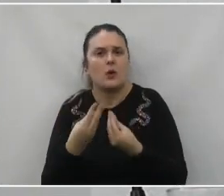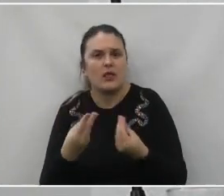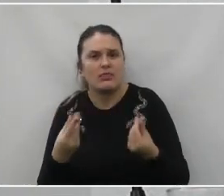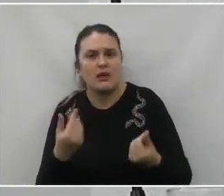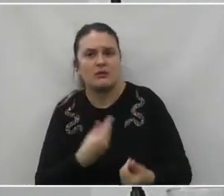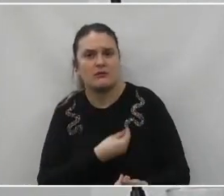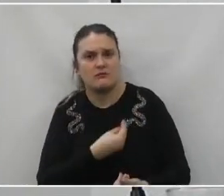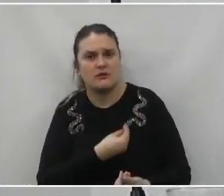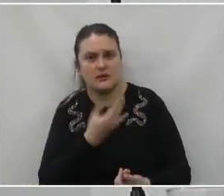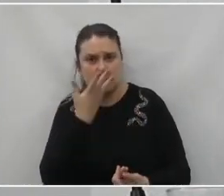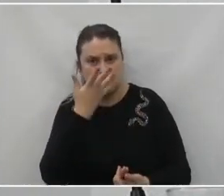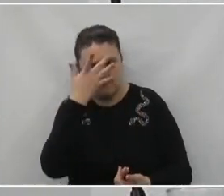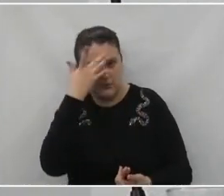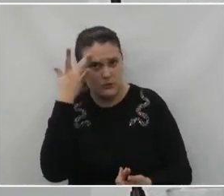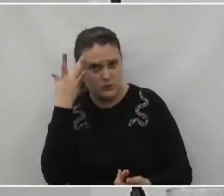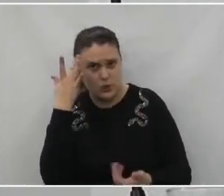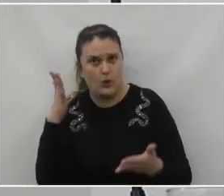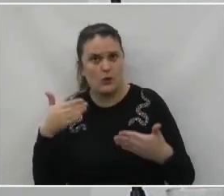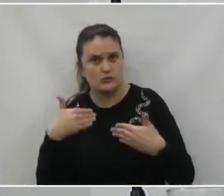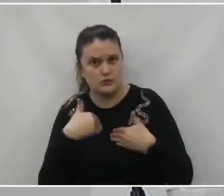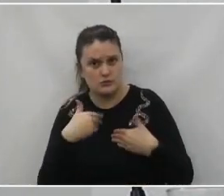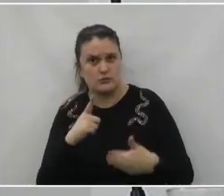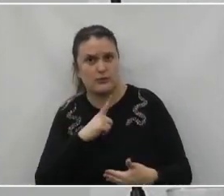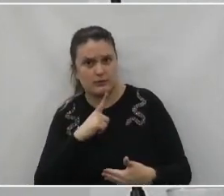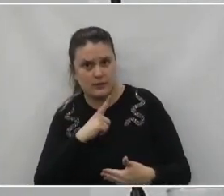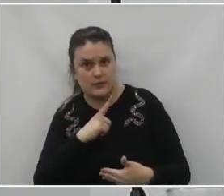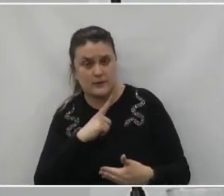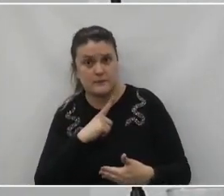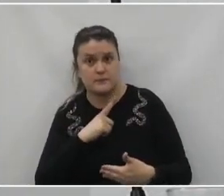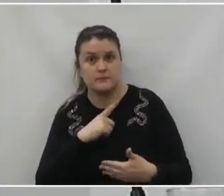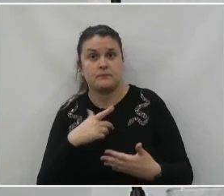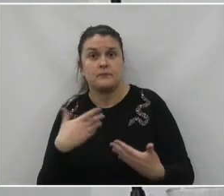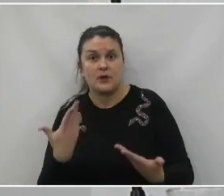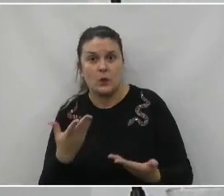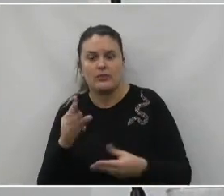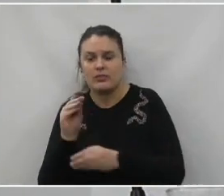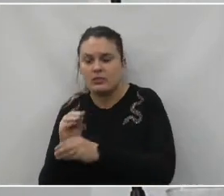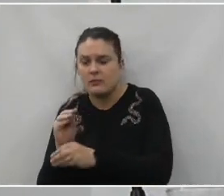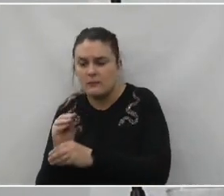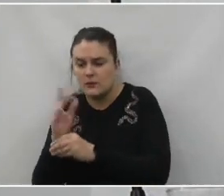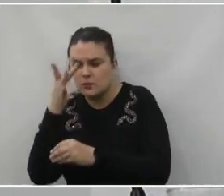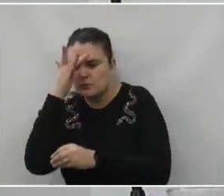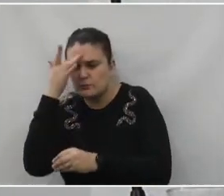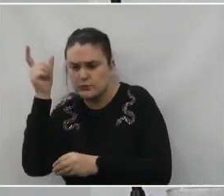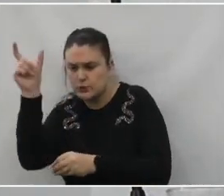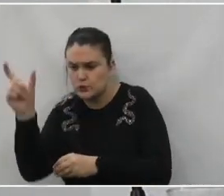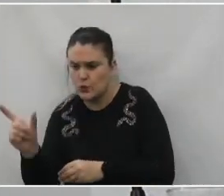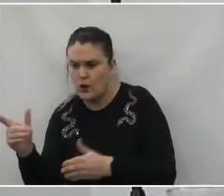vida do indivíduo com autismo. Trata de um indivíduo com autismo e atender